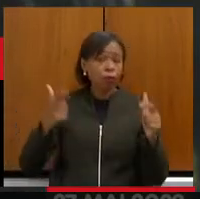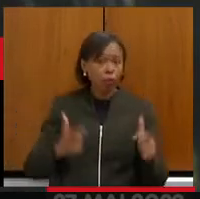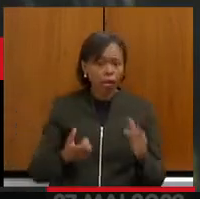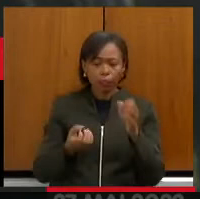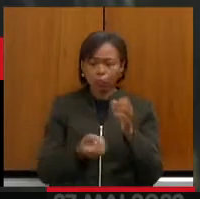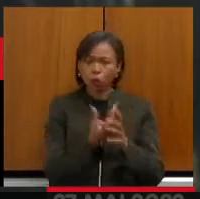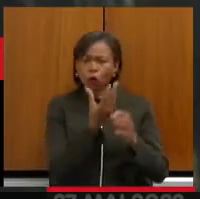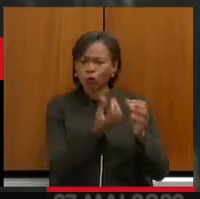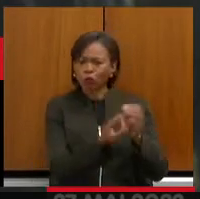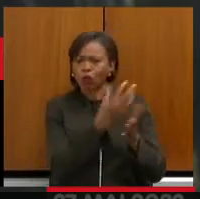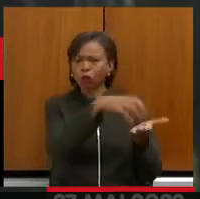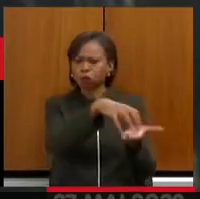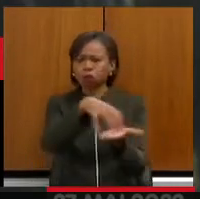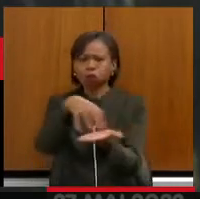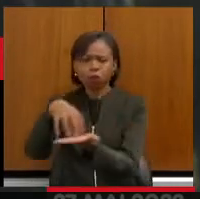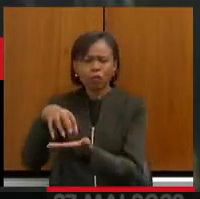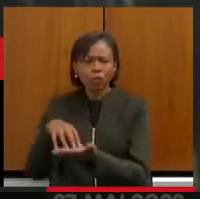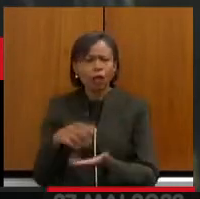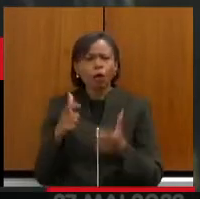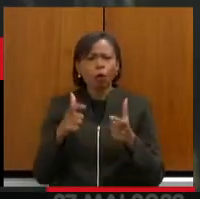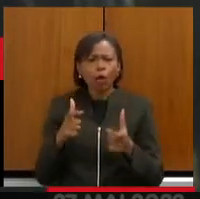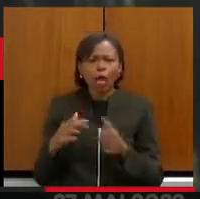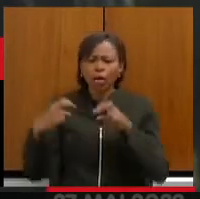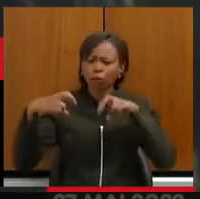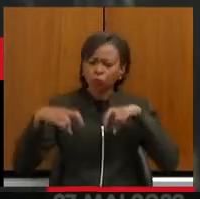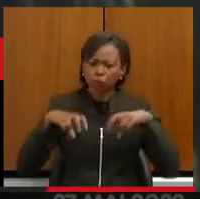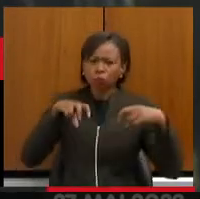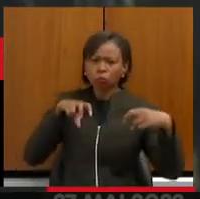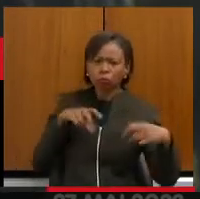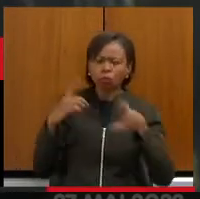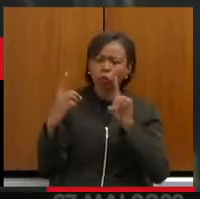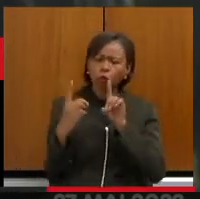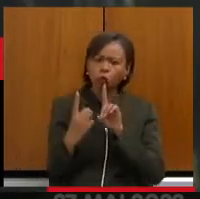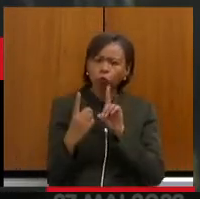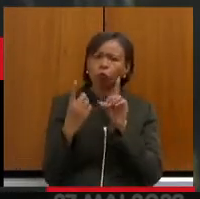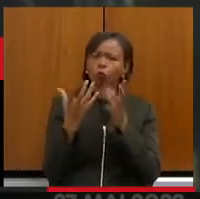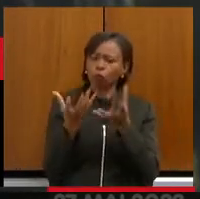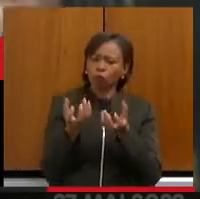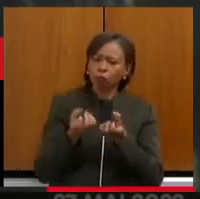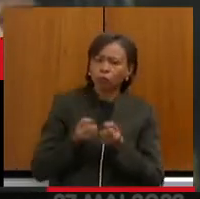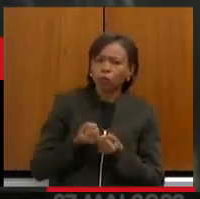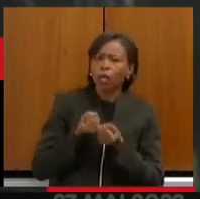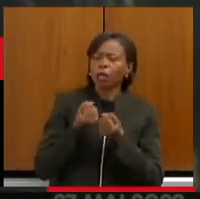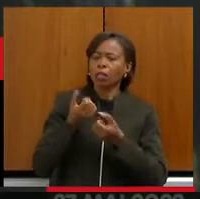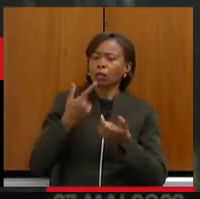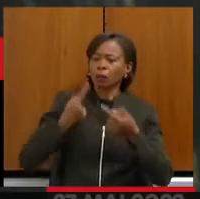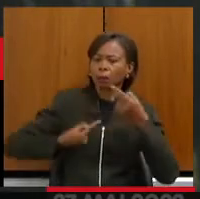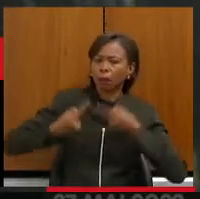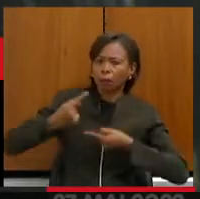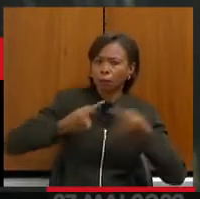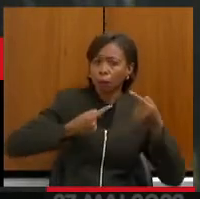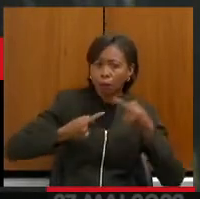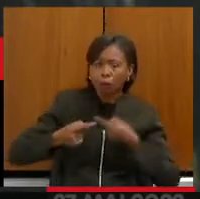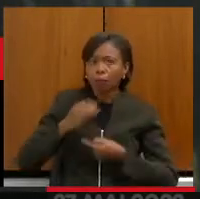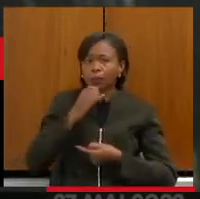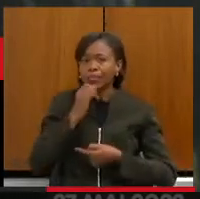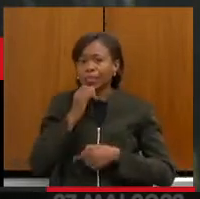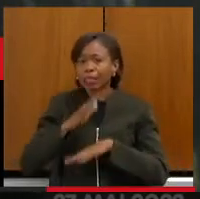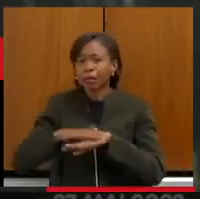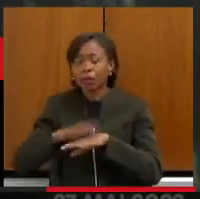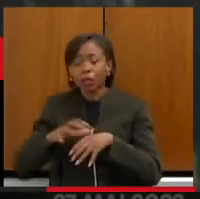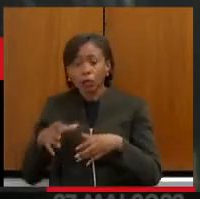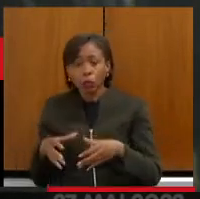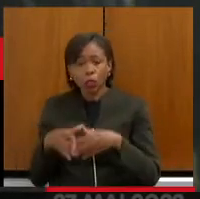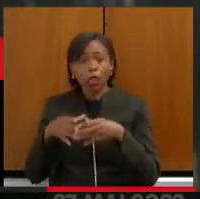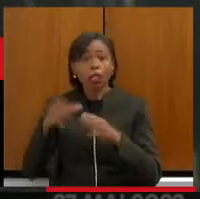canais institucionais de acolhimento discussão e encaminhamento das nossas demandas como a própria comissão de defesa dos direitos